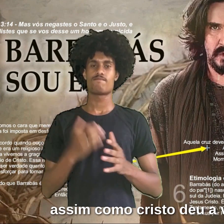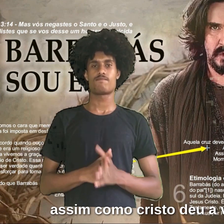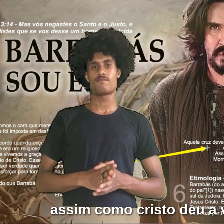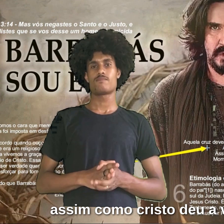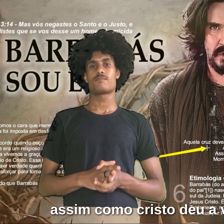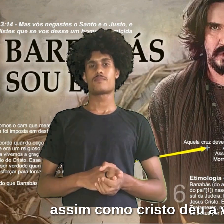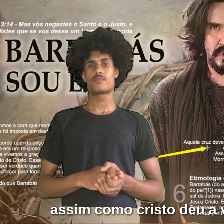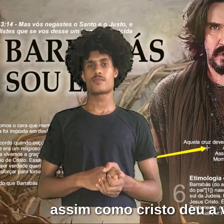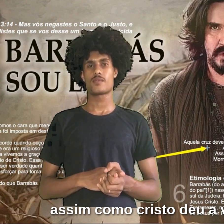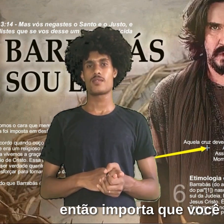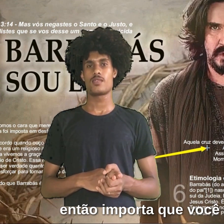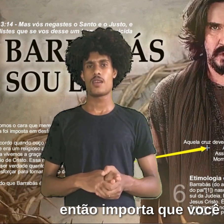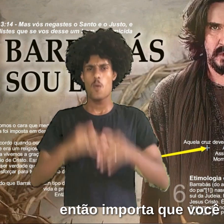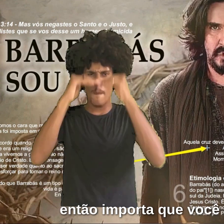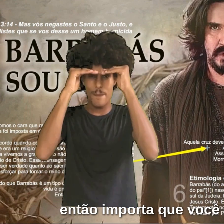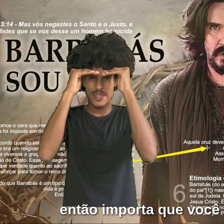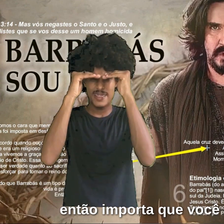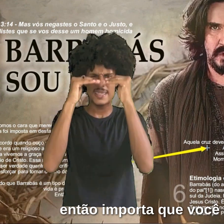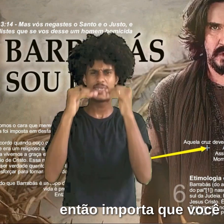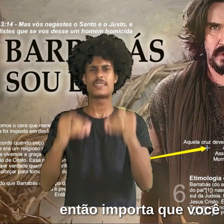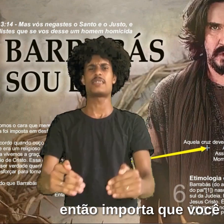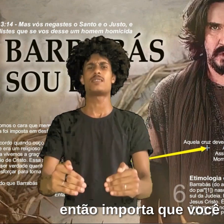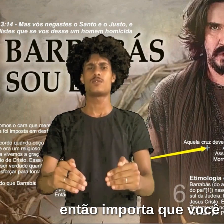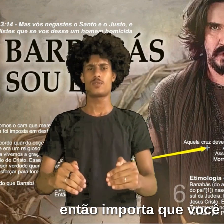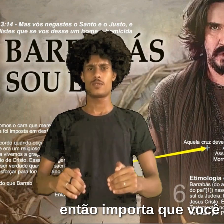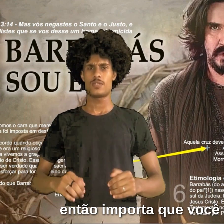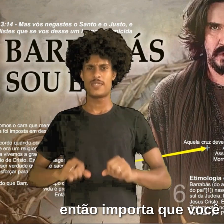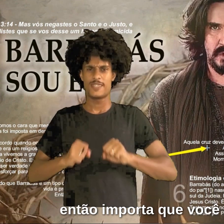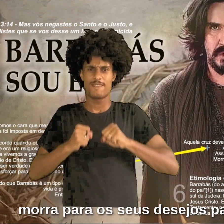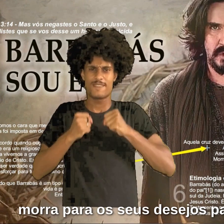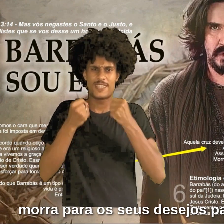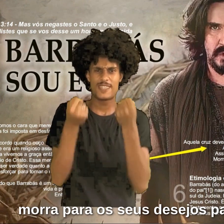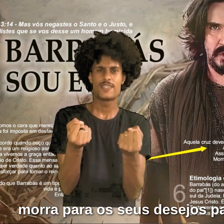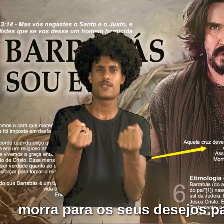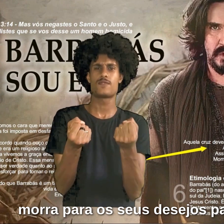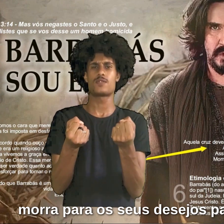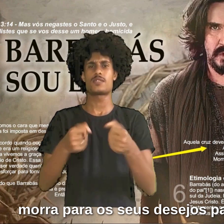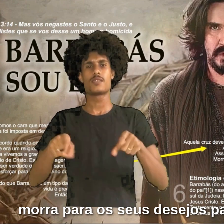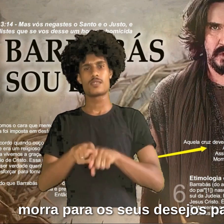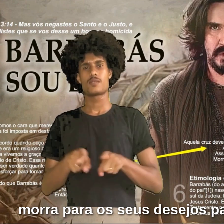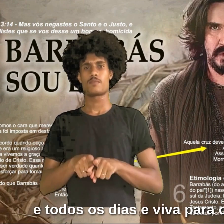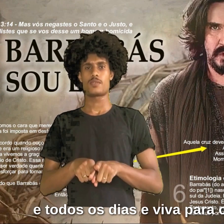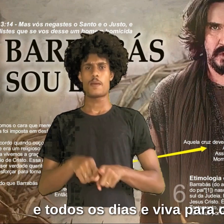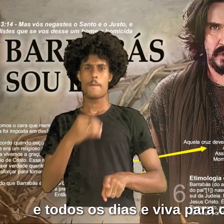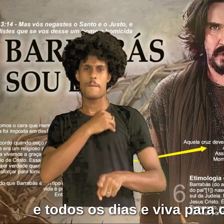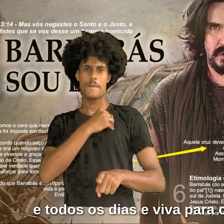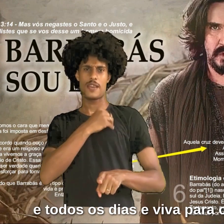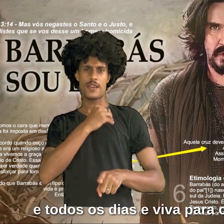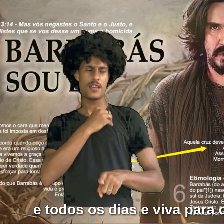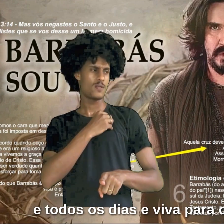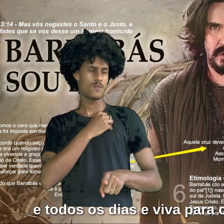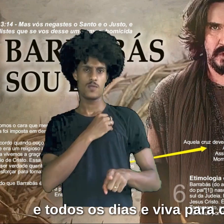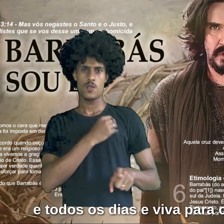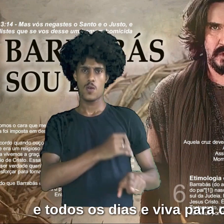Cristo deu a vida dele por você, então importa que você dê a vida por ele. Morra para os seus desejos, para as suas vontades, né? E todos os